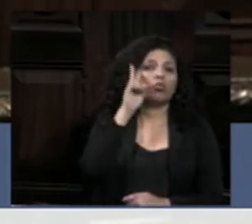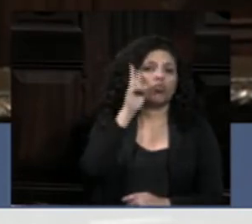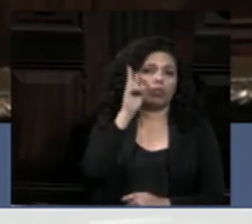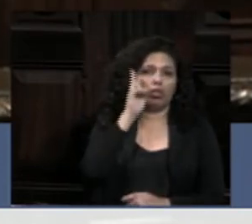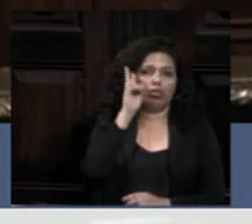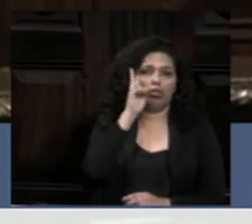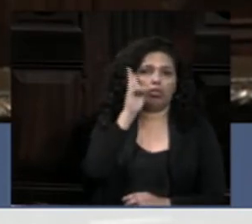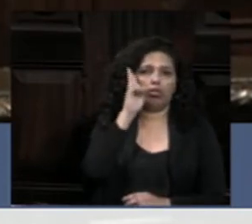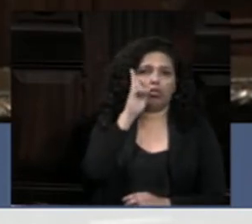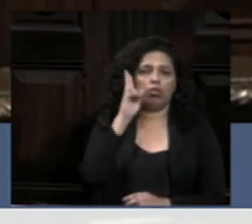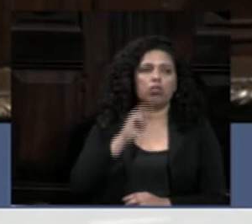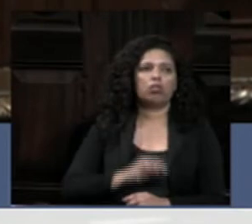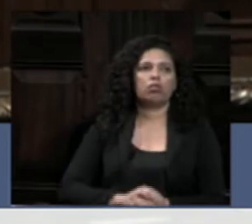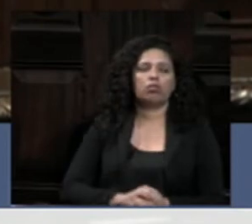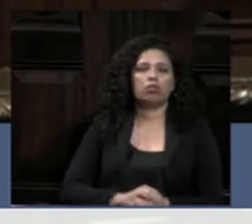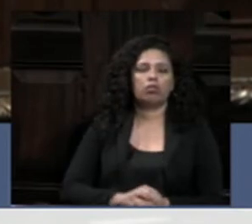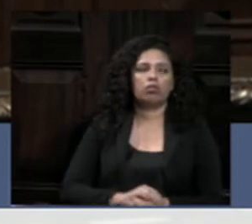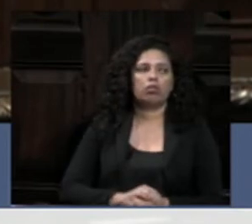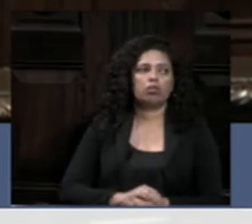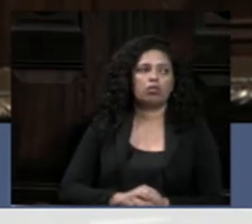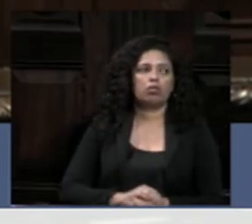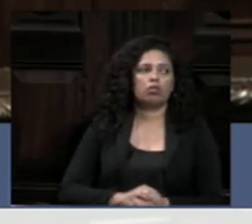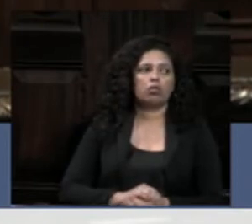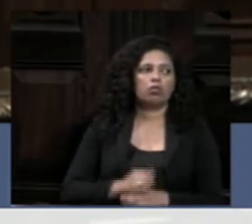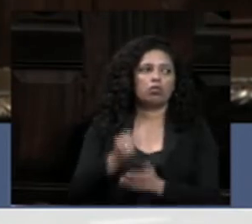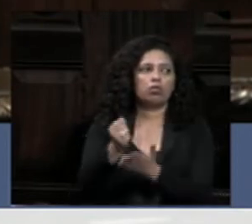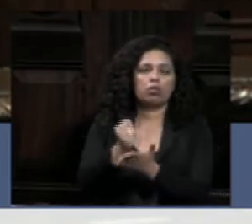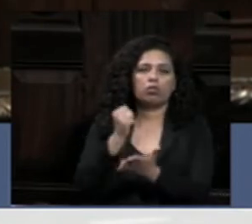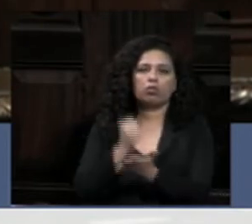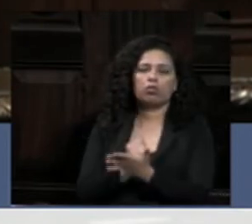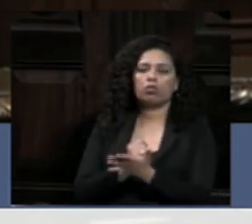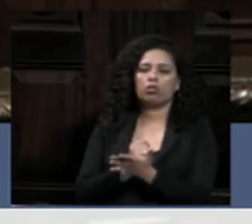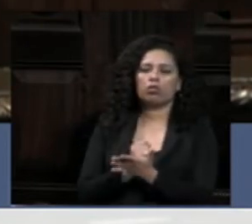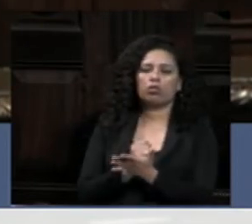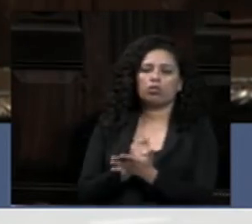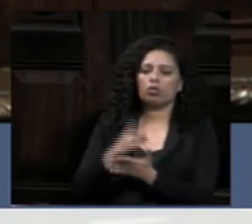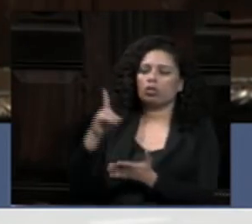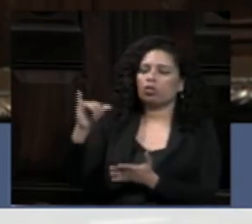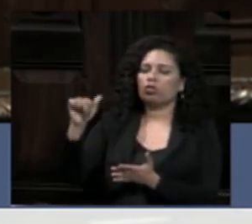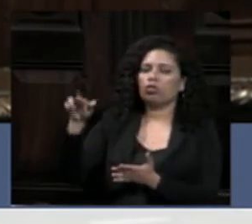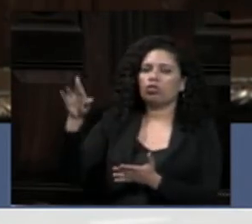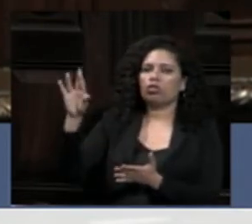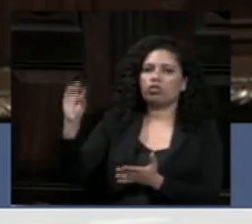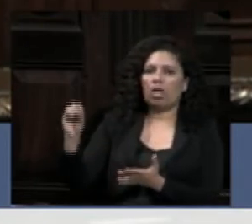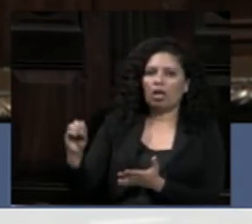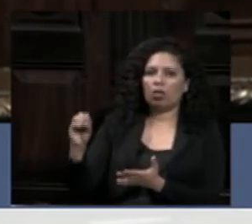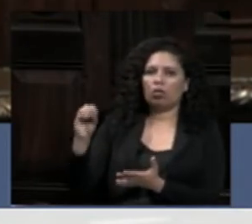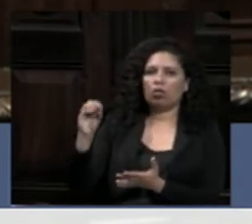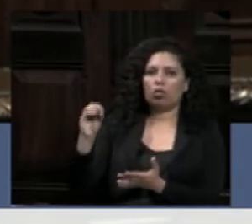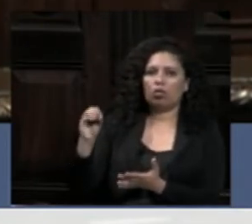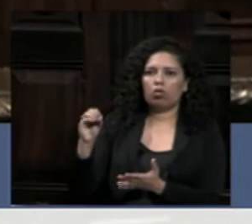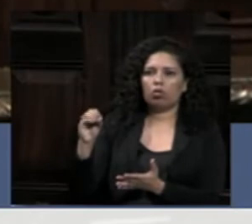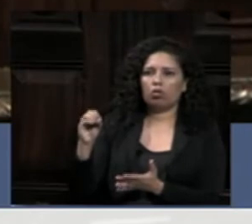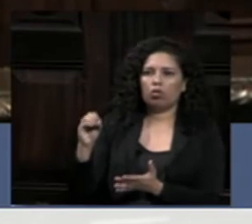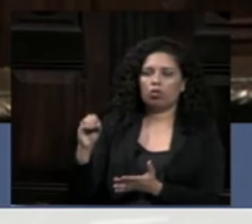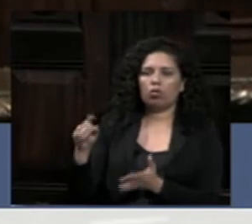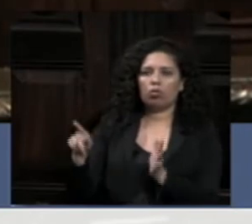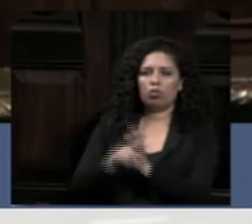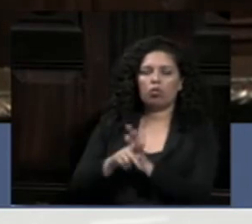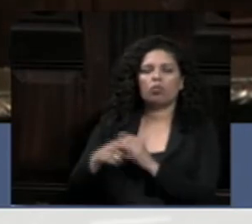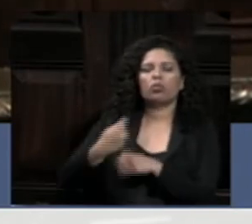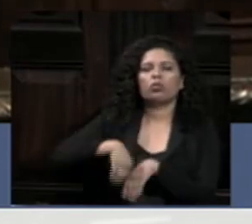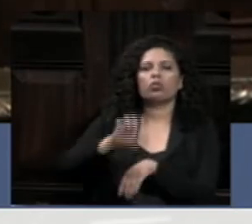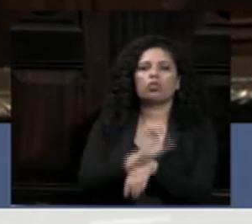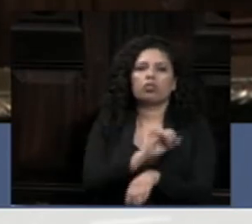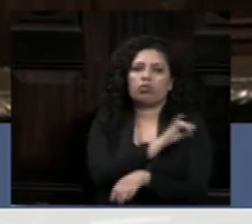segunda-feira foi publicada no Diário Oficial, que foi um